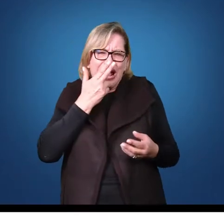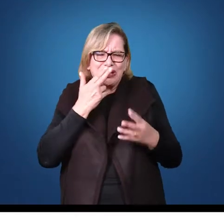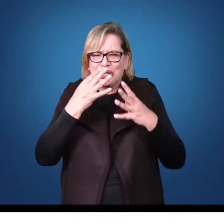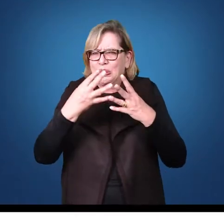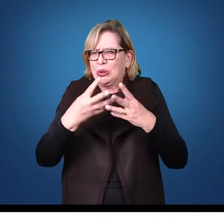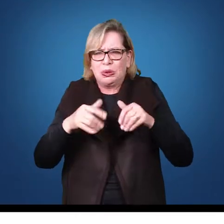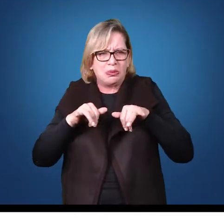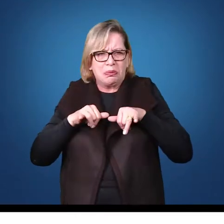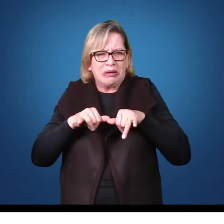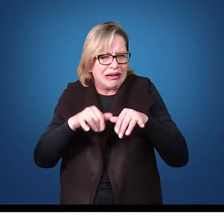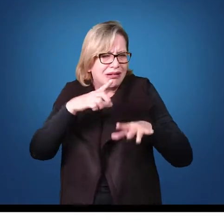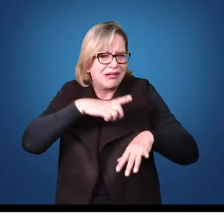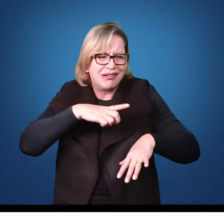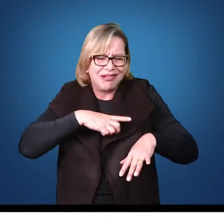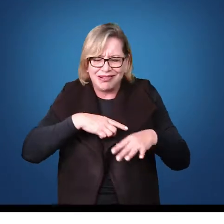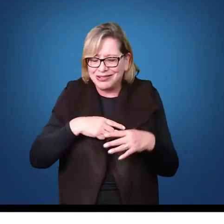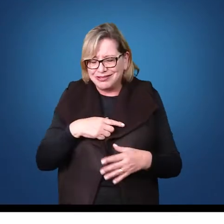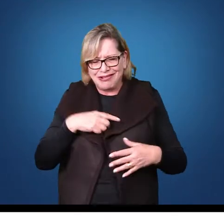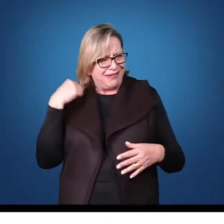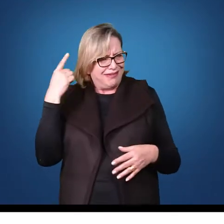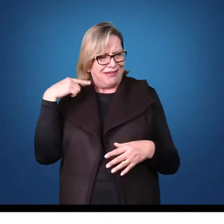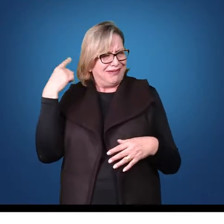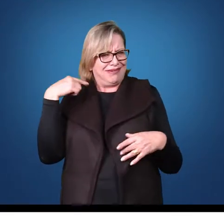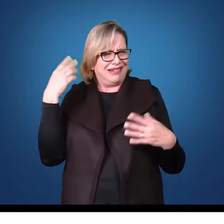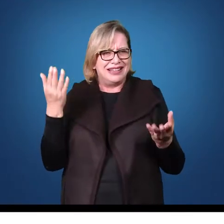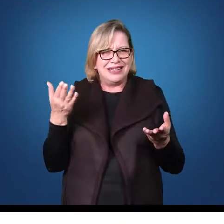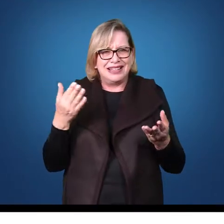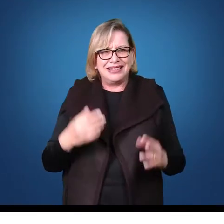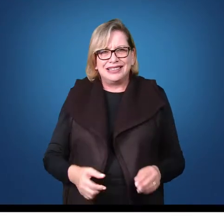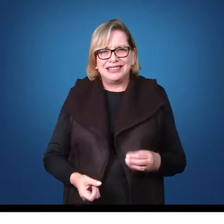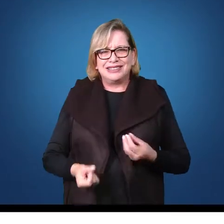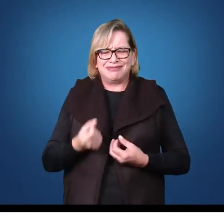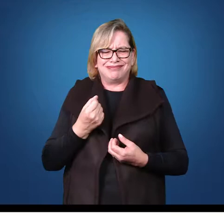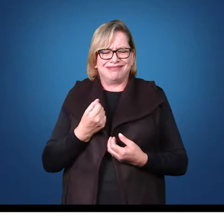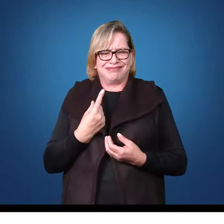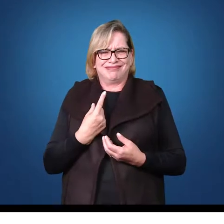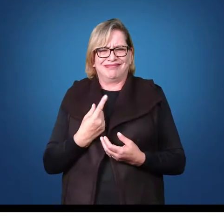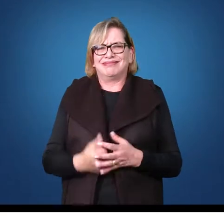tudo dá em mercado, tá louco, viu? Ai, ai, ai!